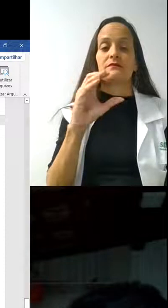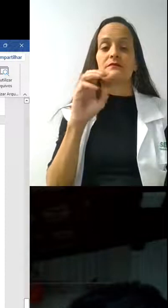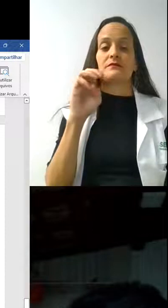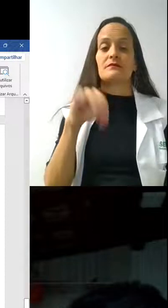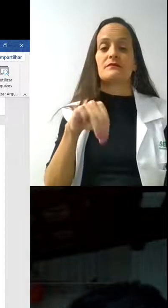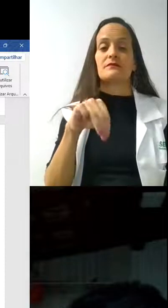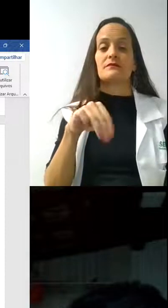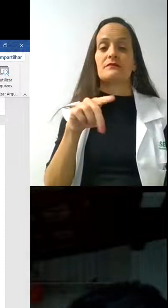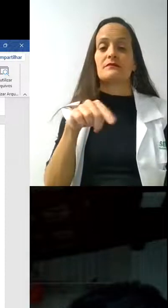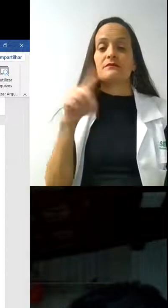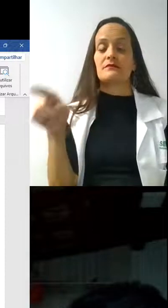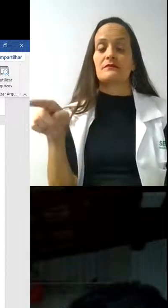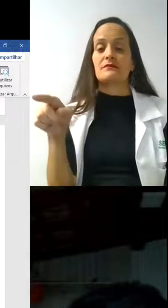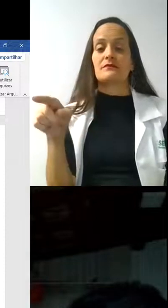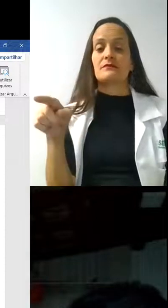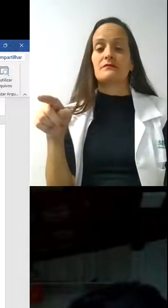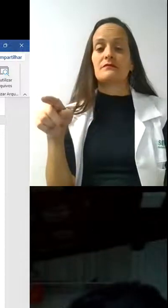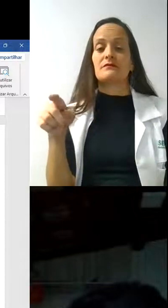aqui,